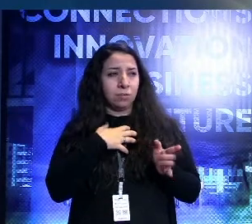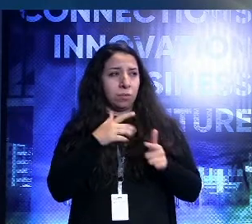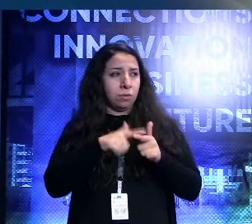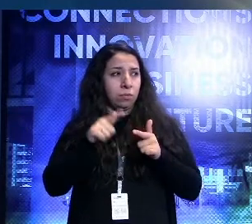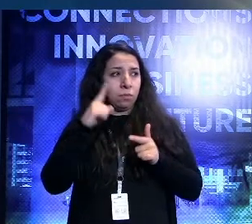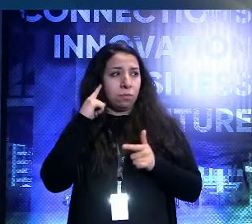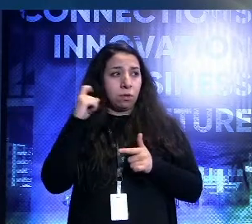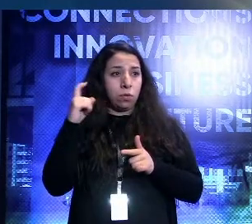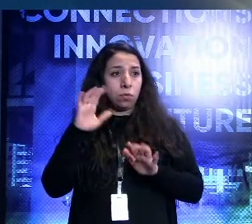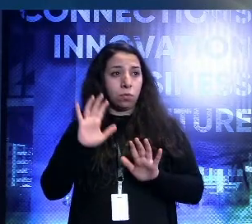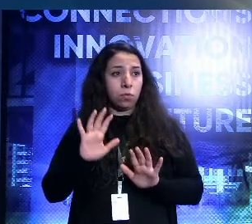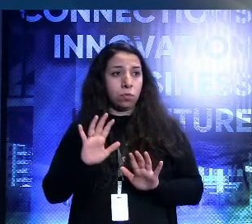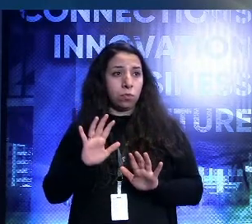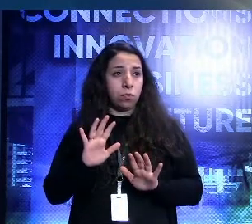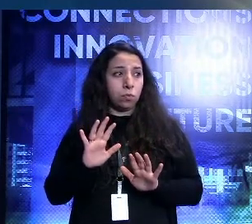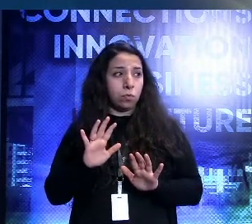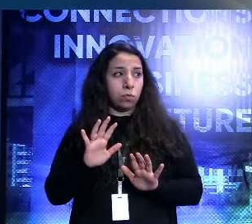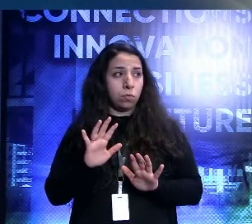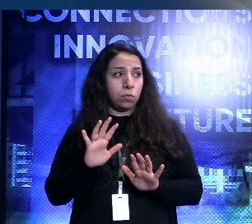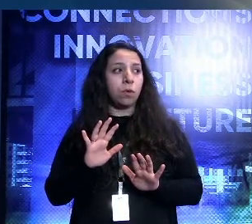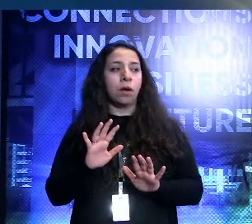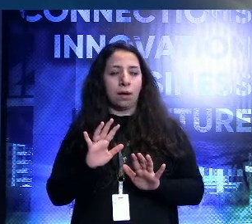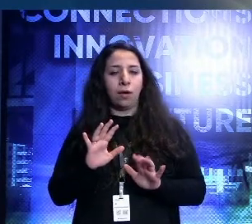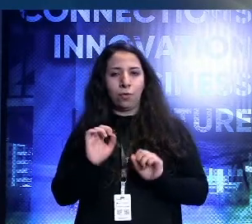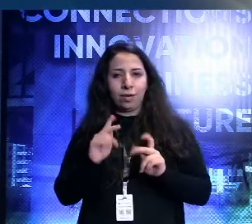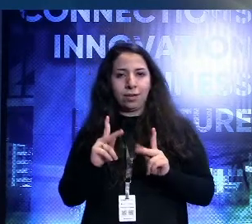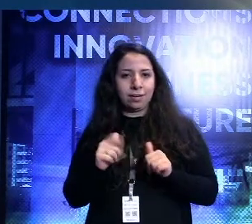acho que eu cheguei perto demais aqui, né? Foi mal.